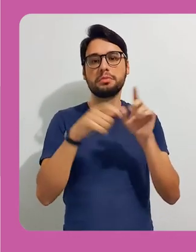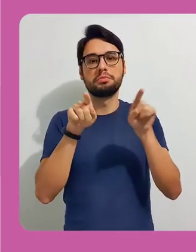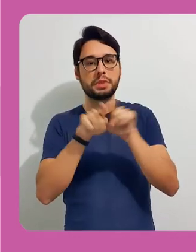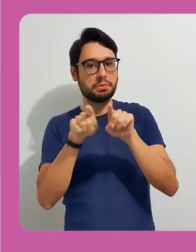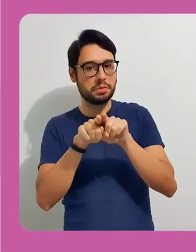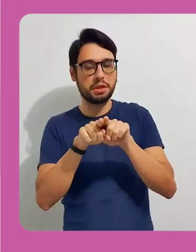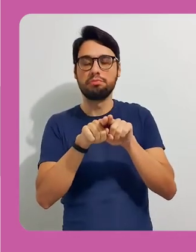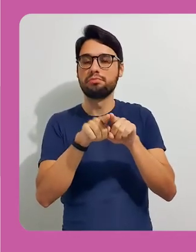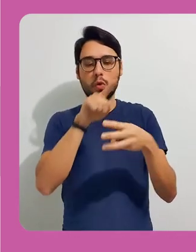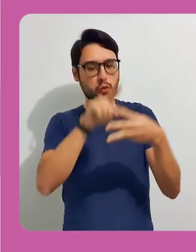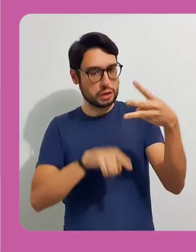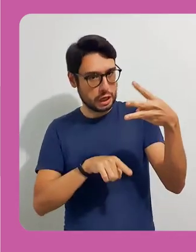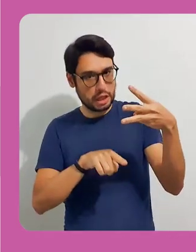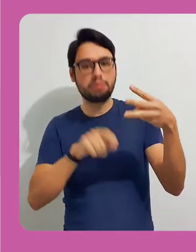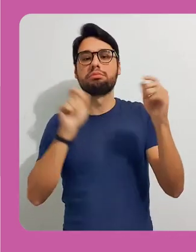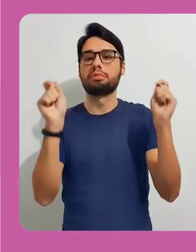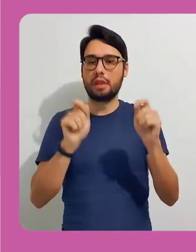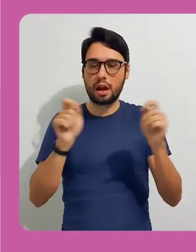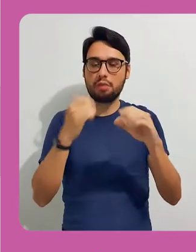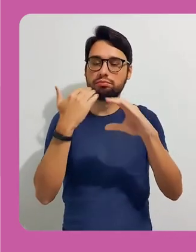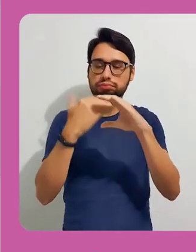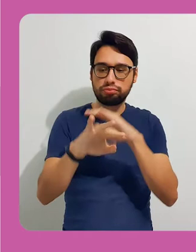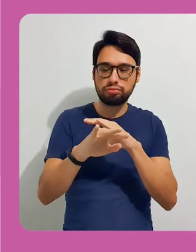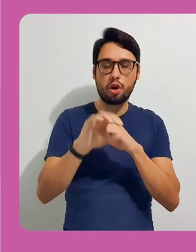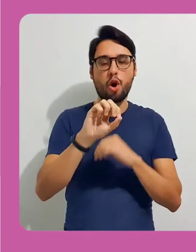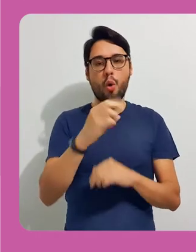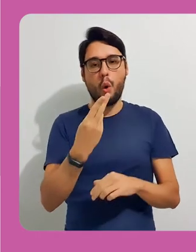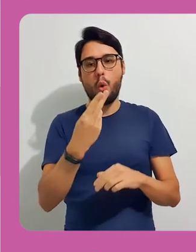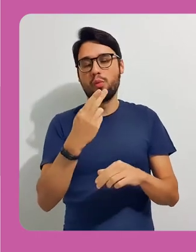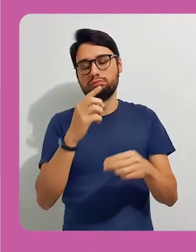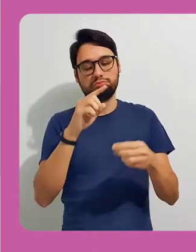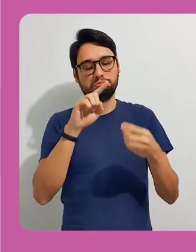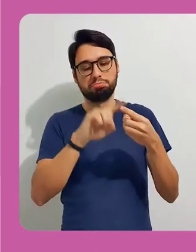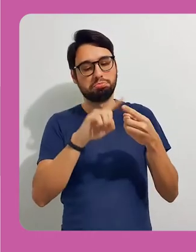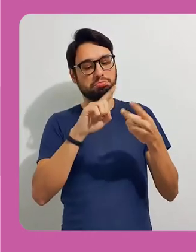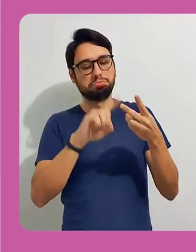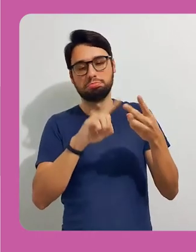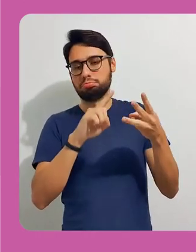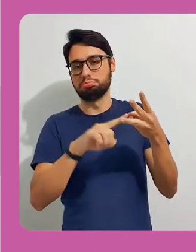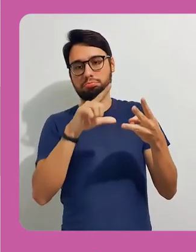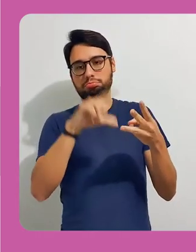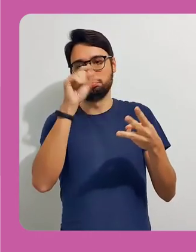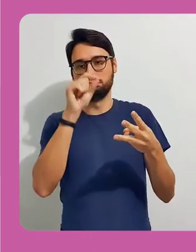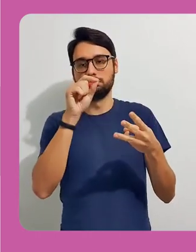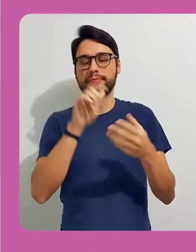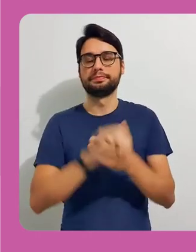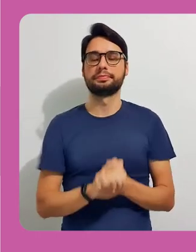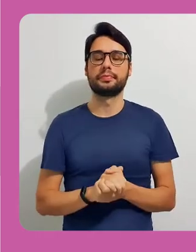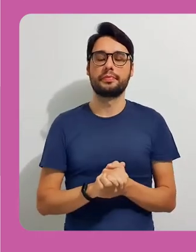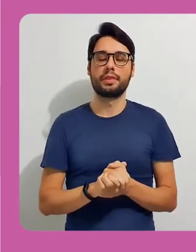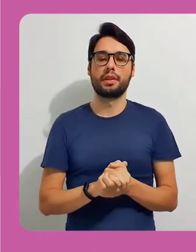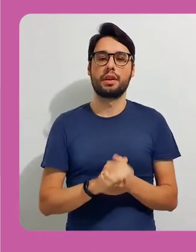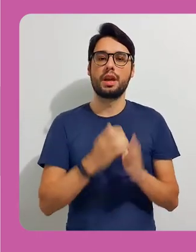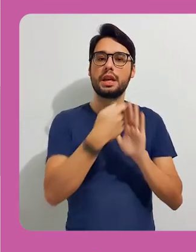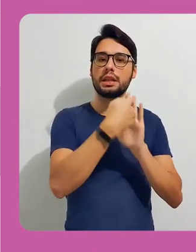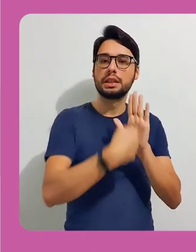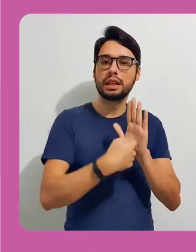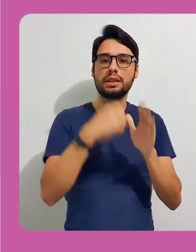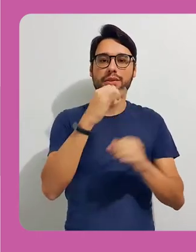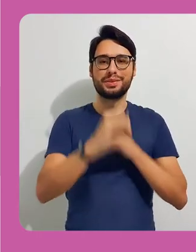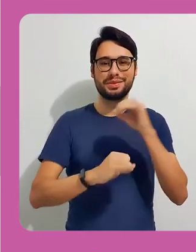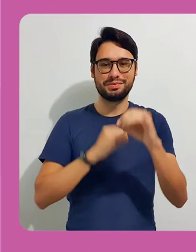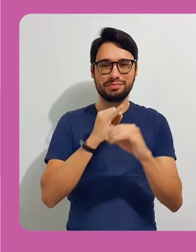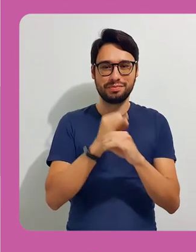ou podem enviar um texto ou fazer os três juntos ou um de cada né eu vou mostrar para vocês aqui o